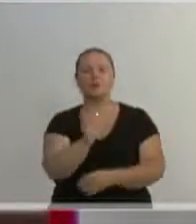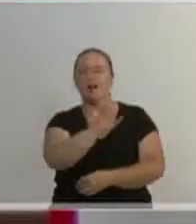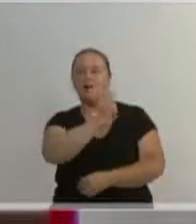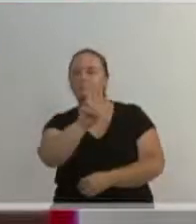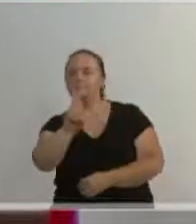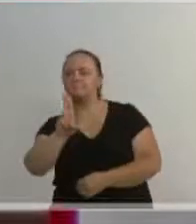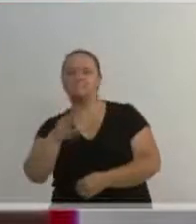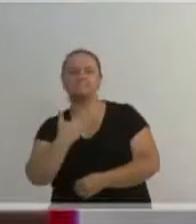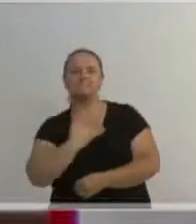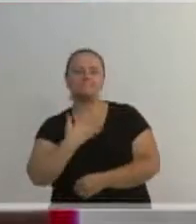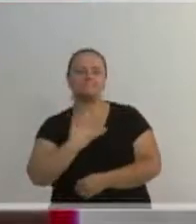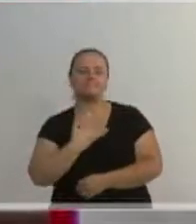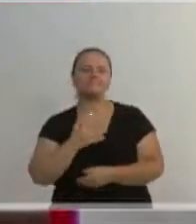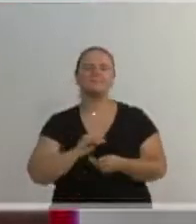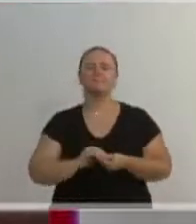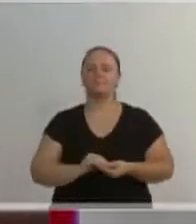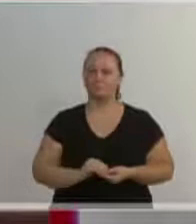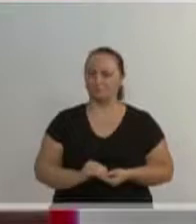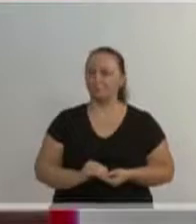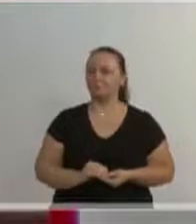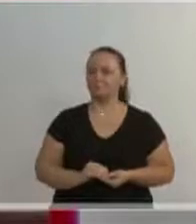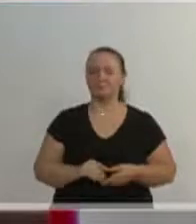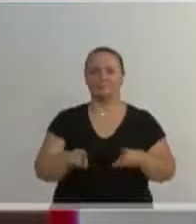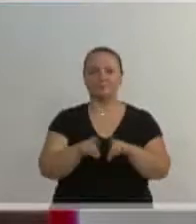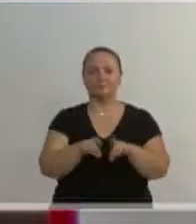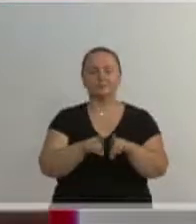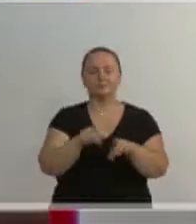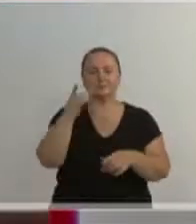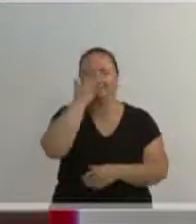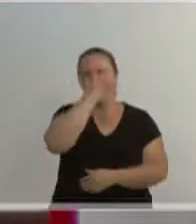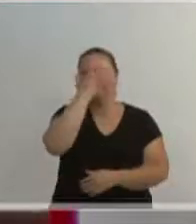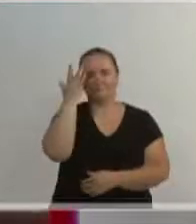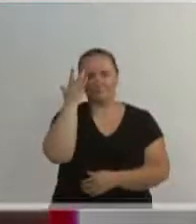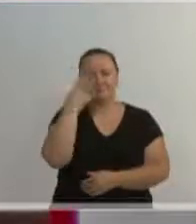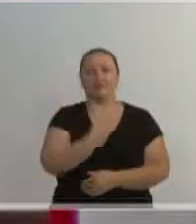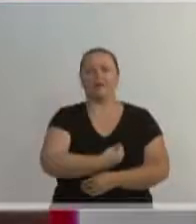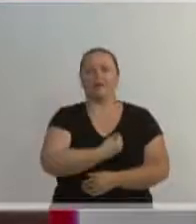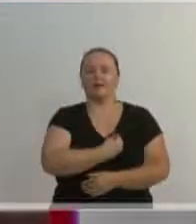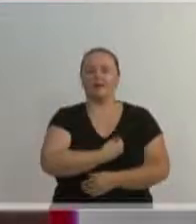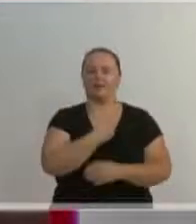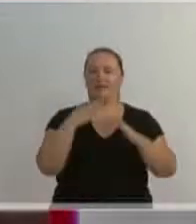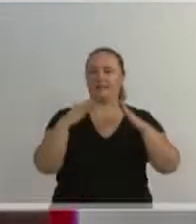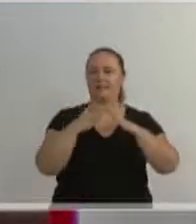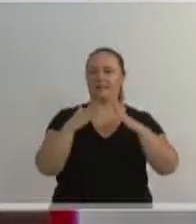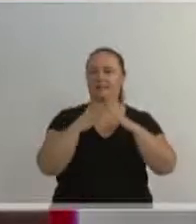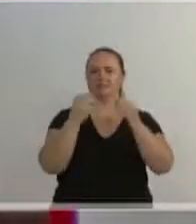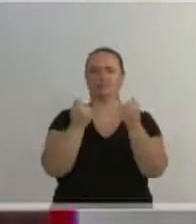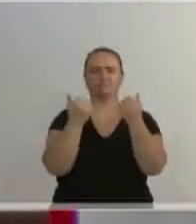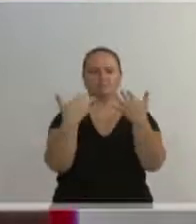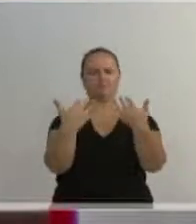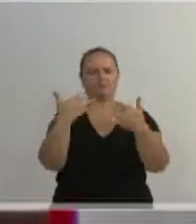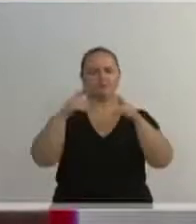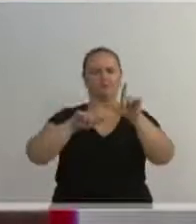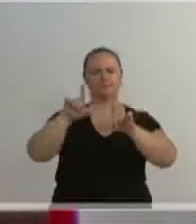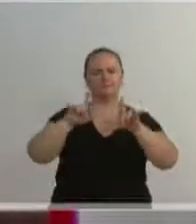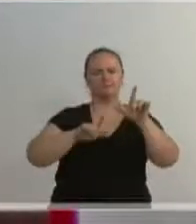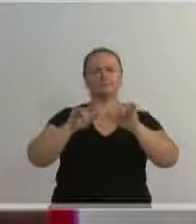pelos colegas e também quem nos acompanha em casa e pela internet